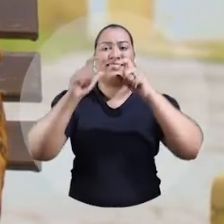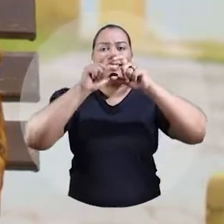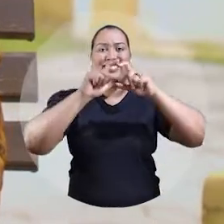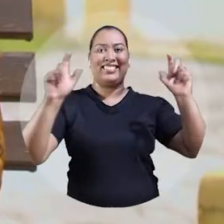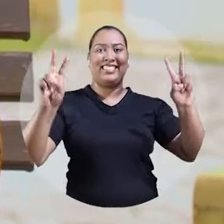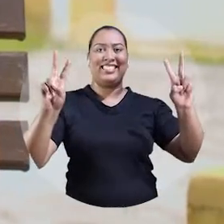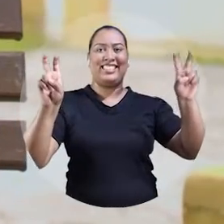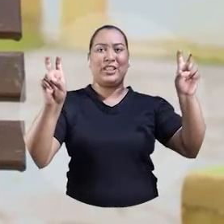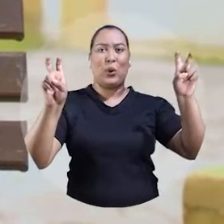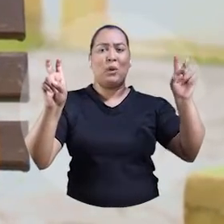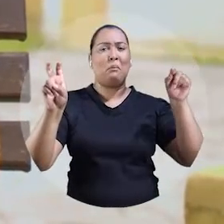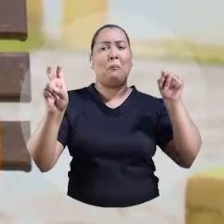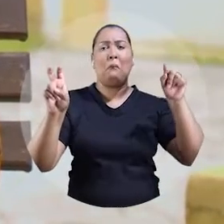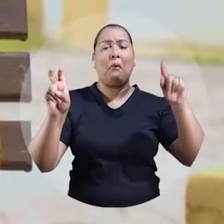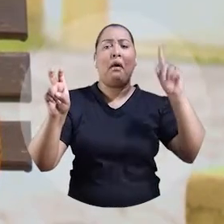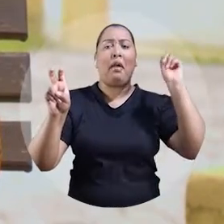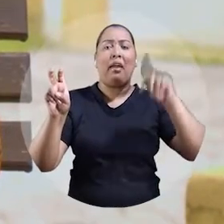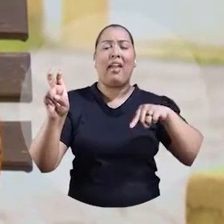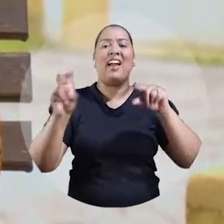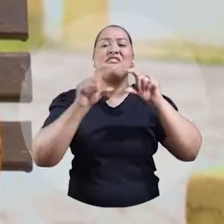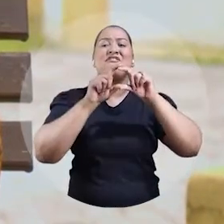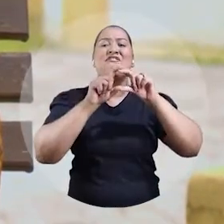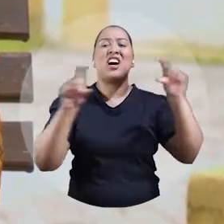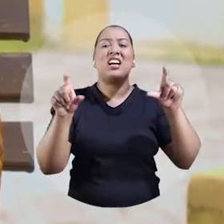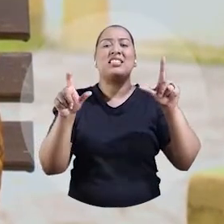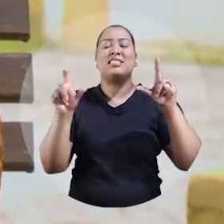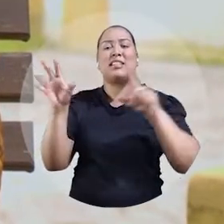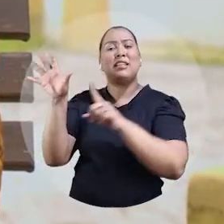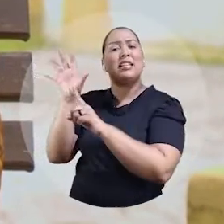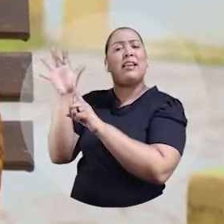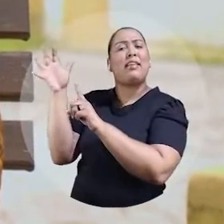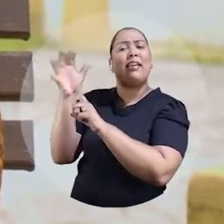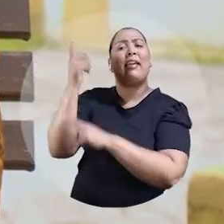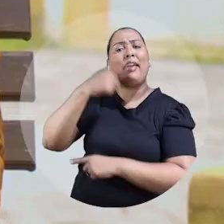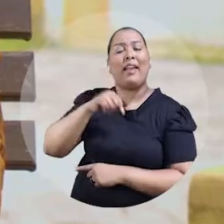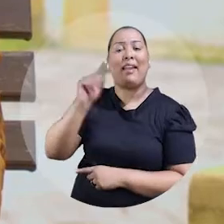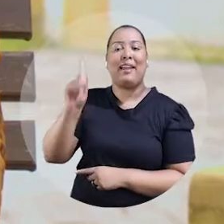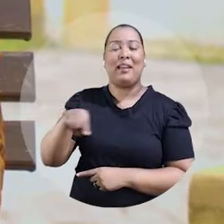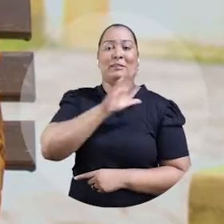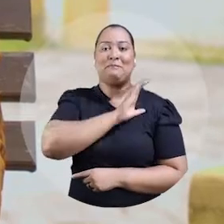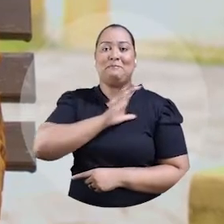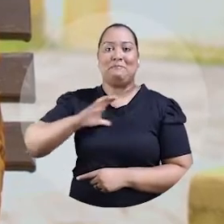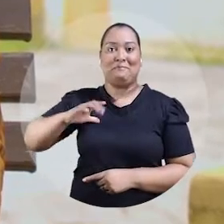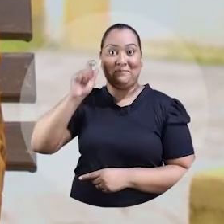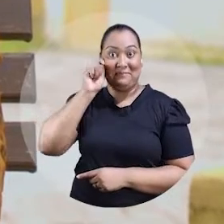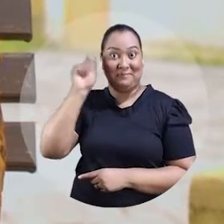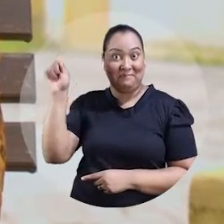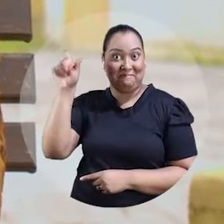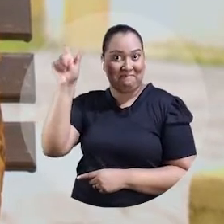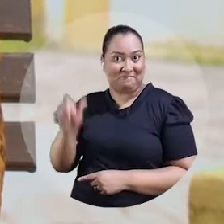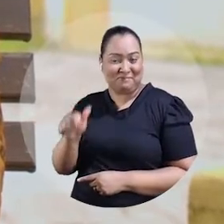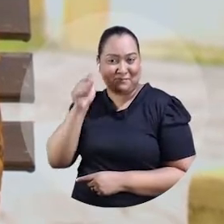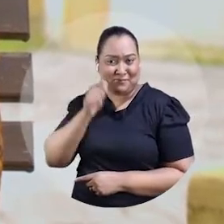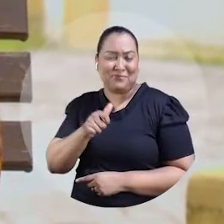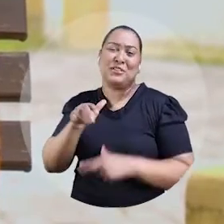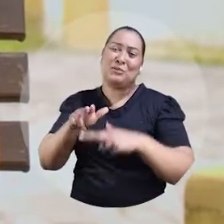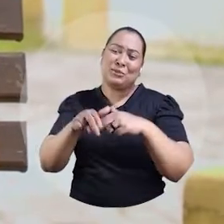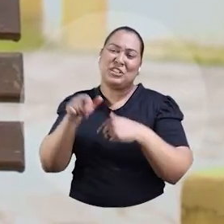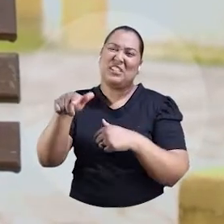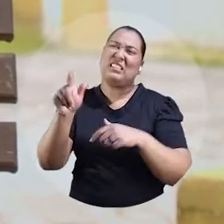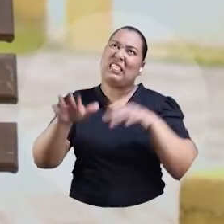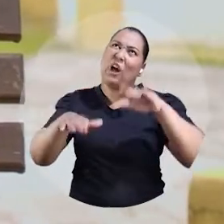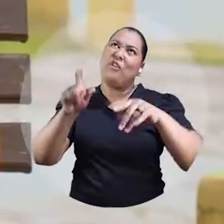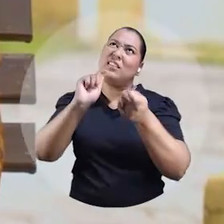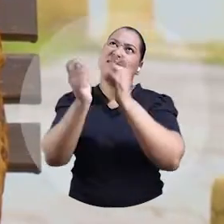título, vem de uma frase de Clarice Lispector, né? Então, esse talvez eu transformasse